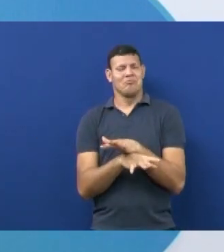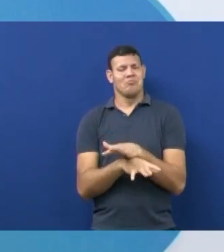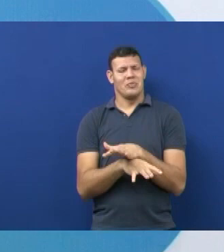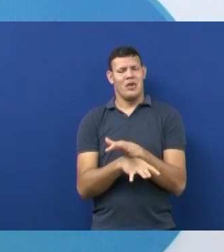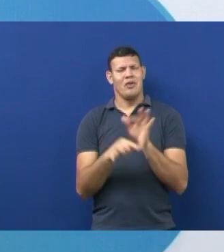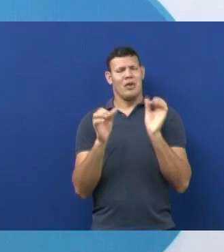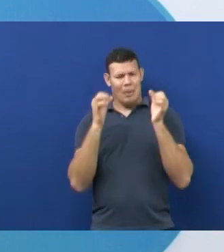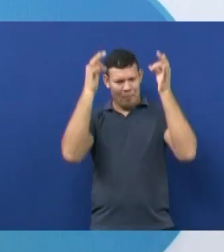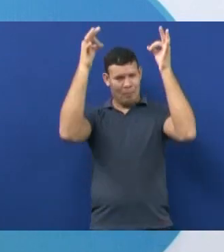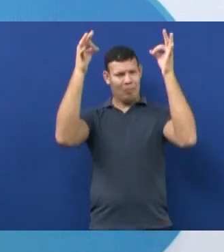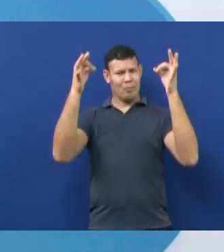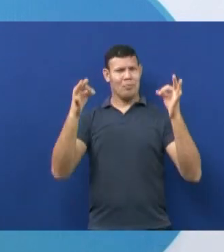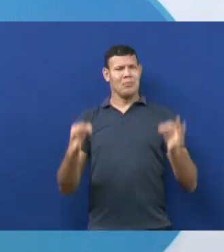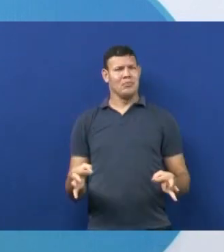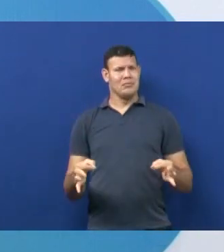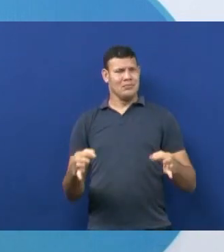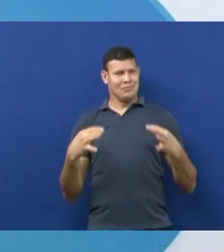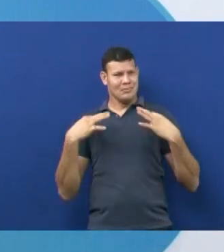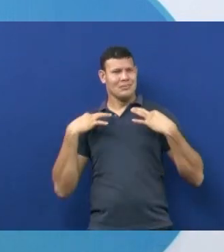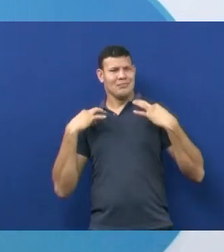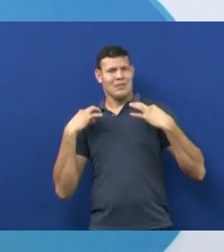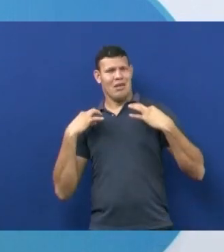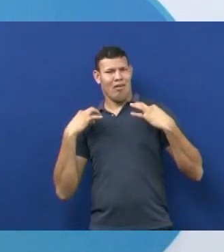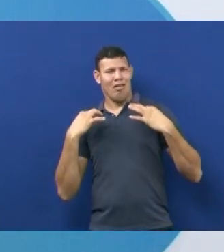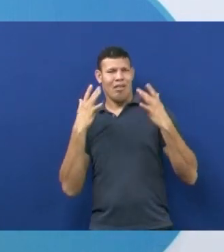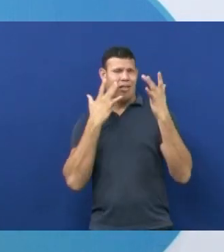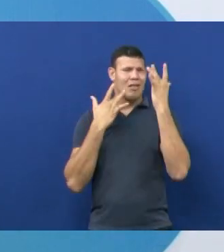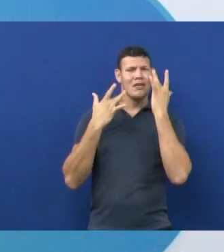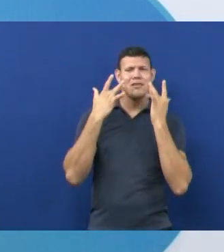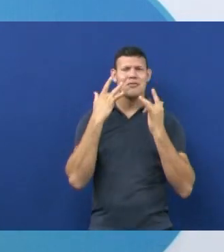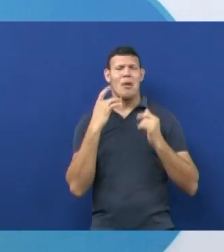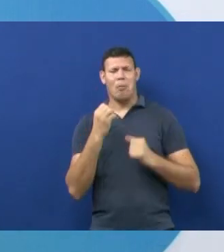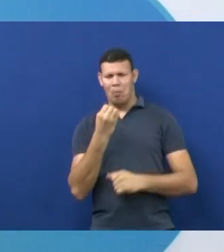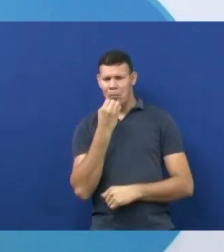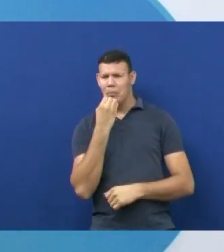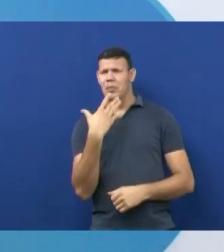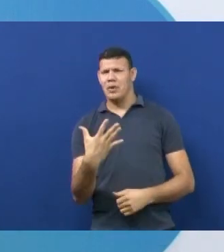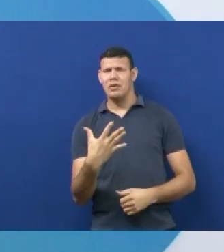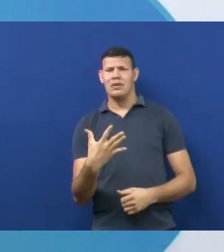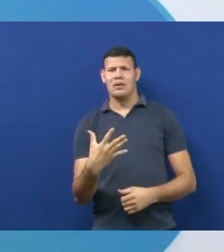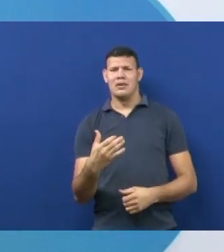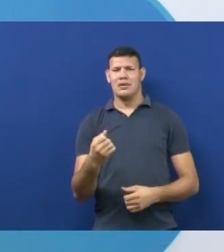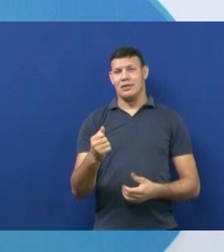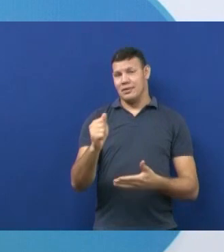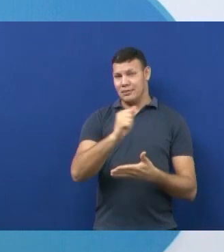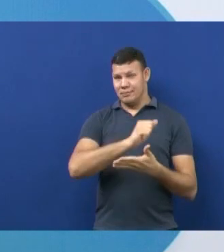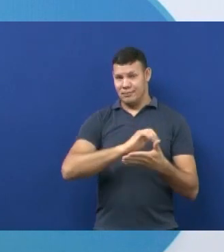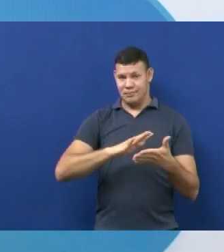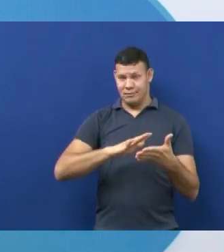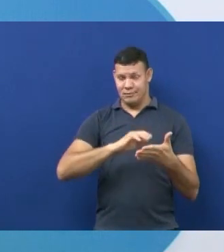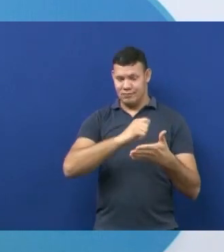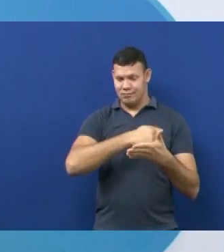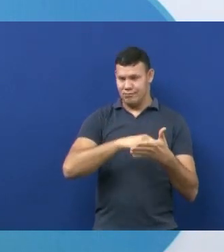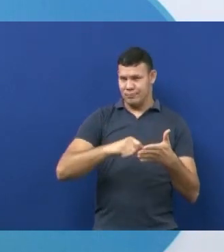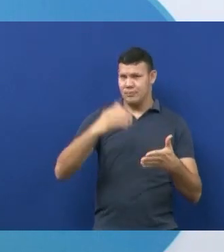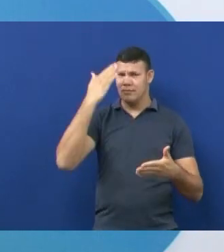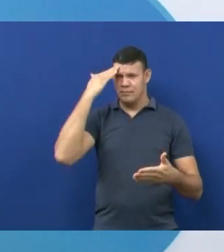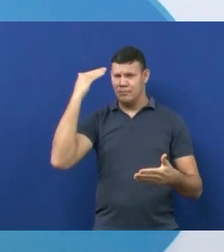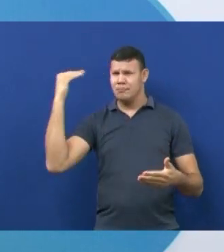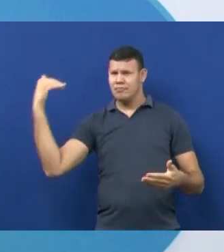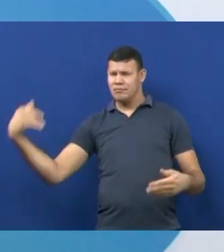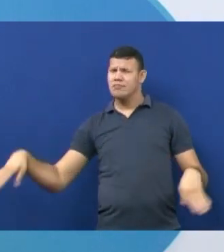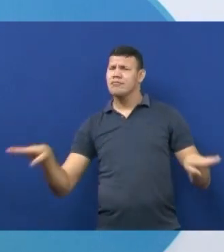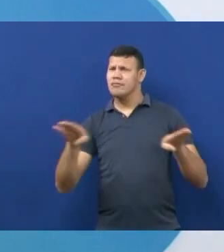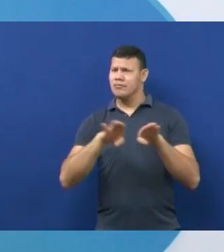tem um espetáculo de teatro quase montado. Além disso, a autora desenvolveu outros elementos estruturais que você pode